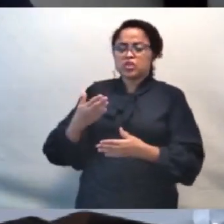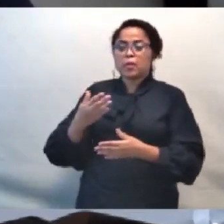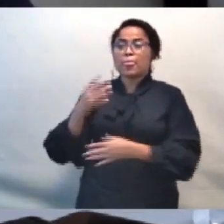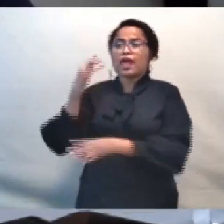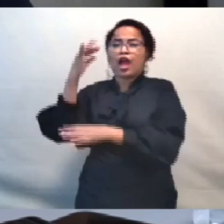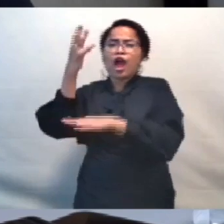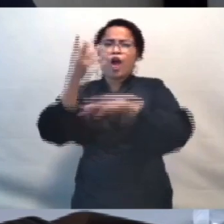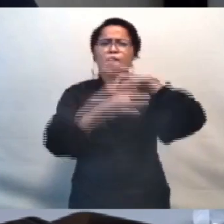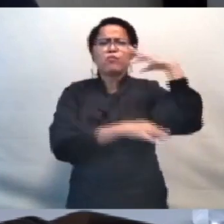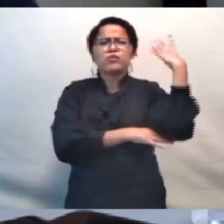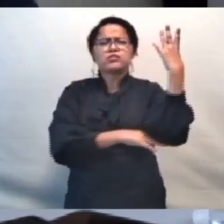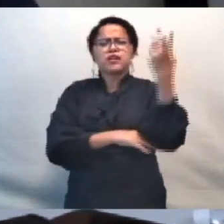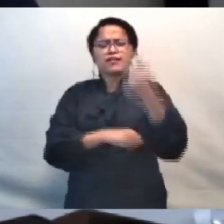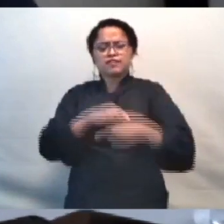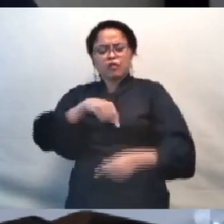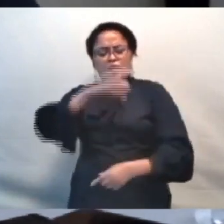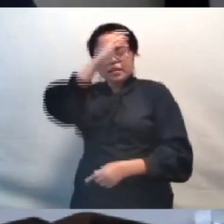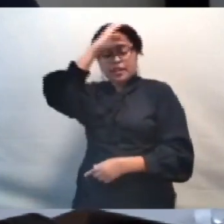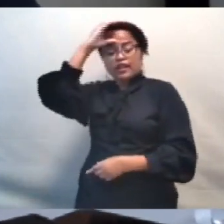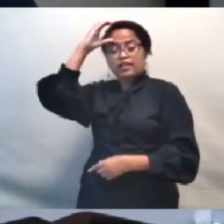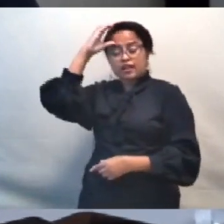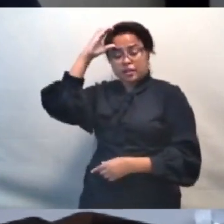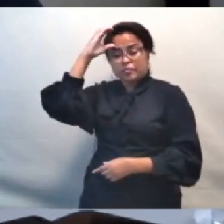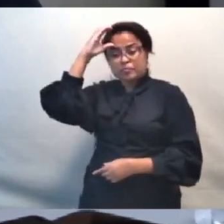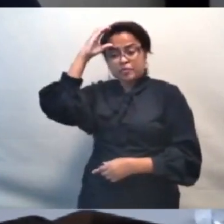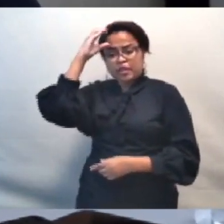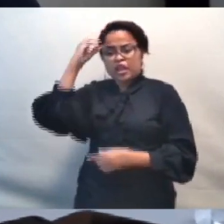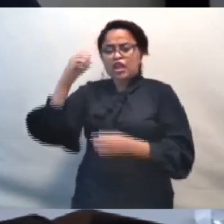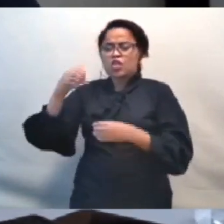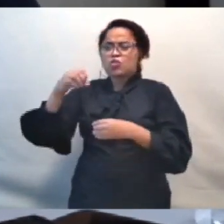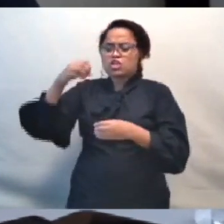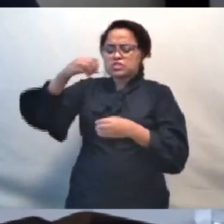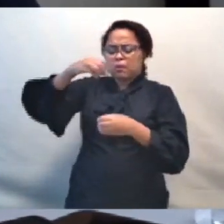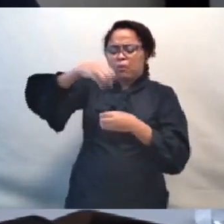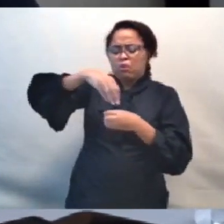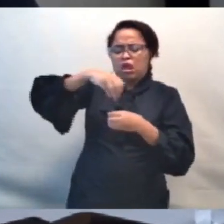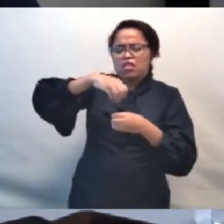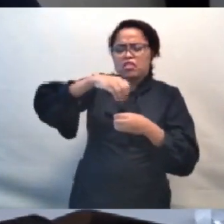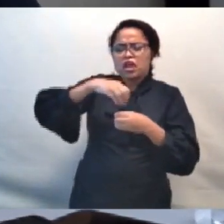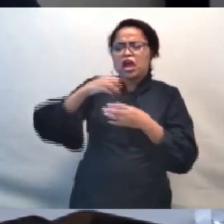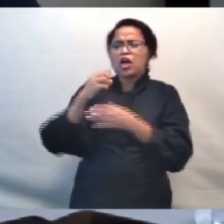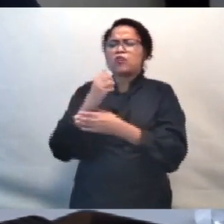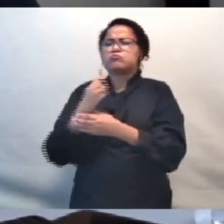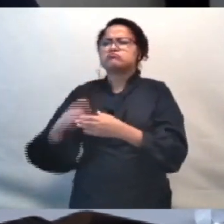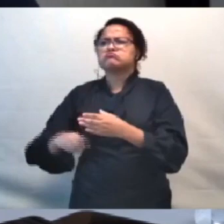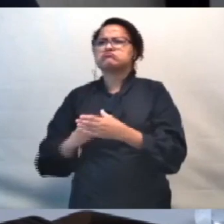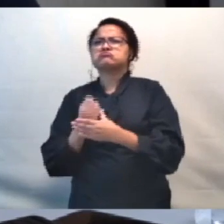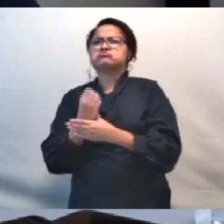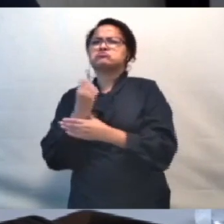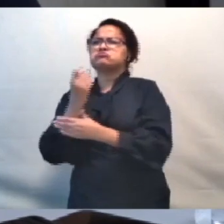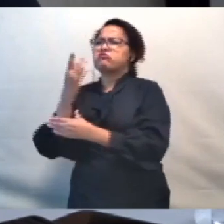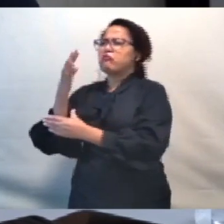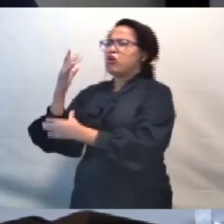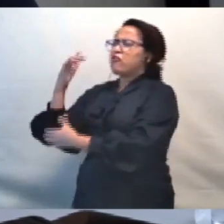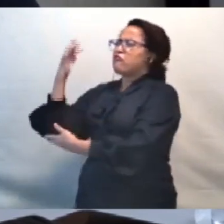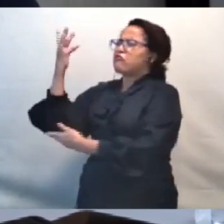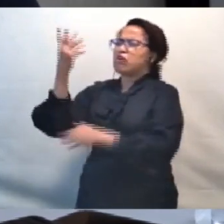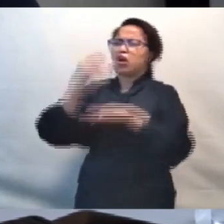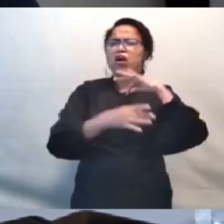Ainda plantamos aqui um conjunto de árvores, sem suprimir nenhuma, e temos aí quaresmeiras e